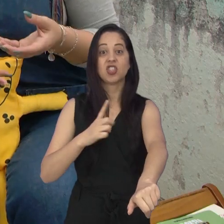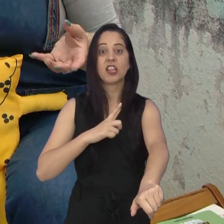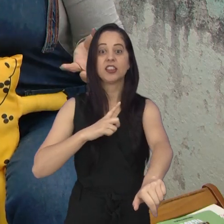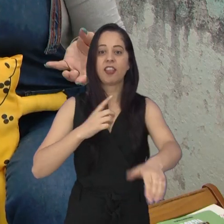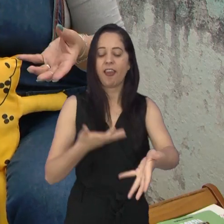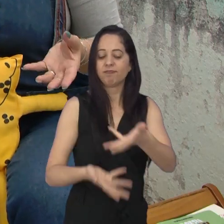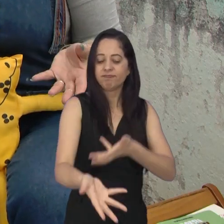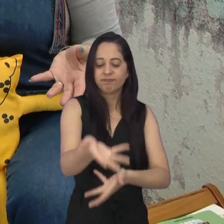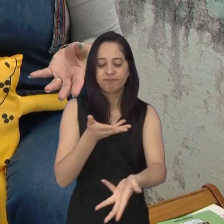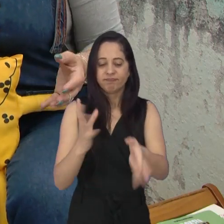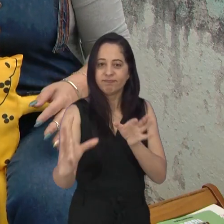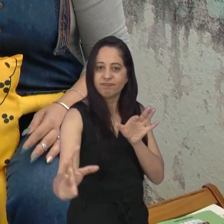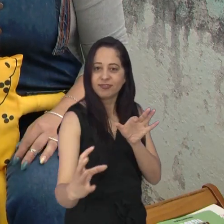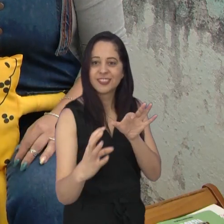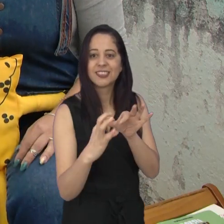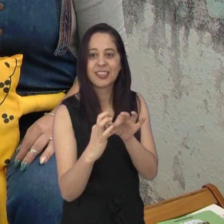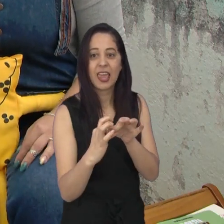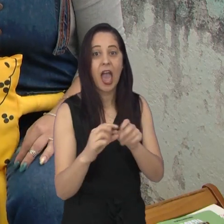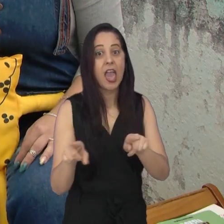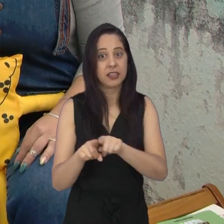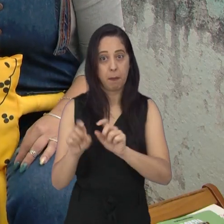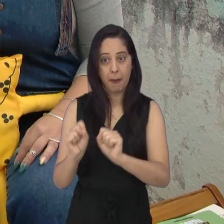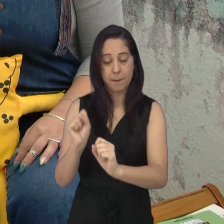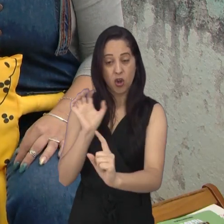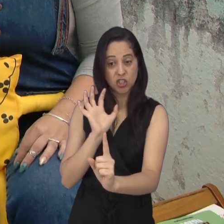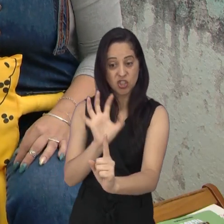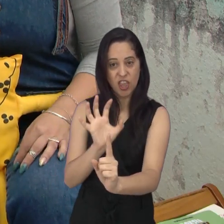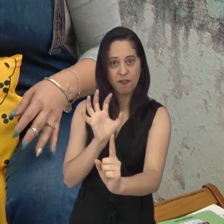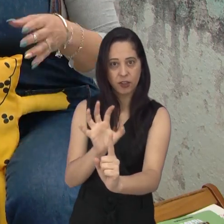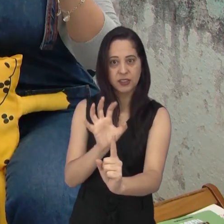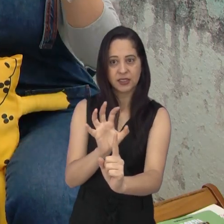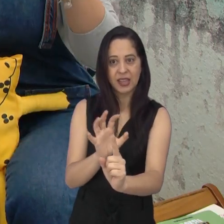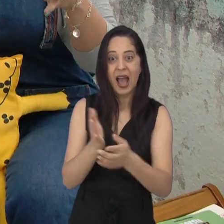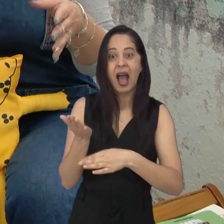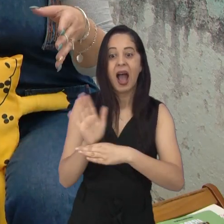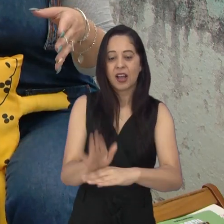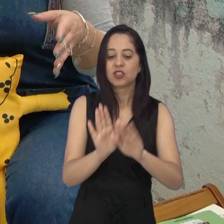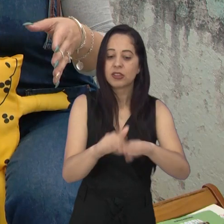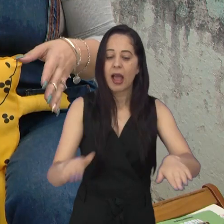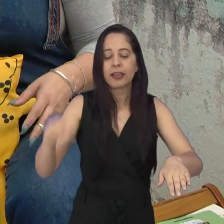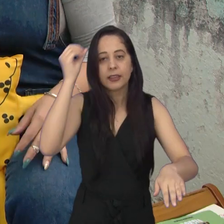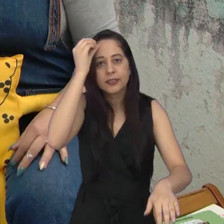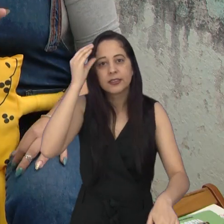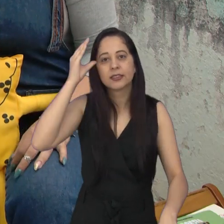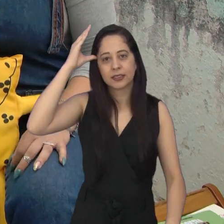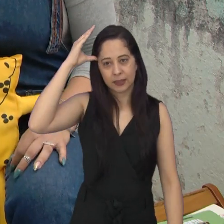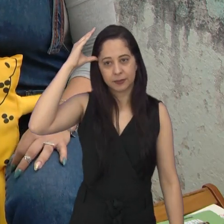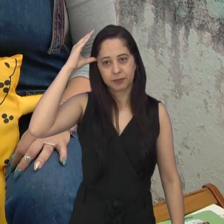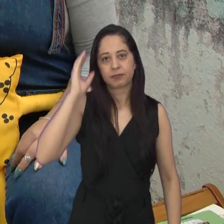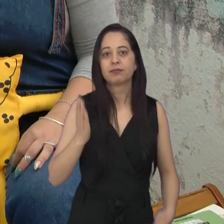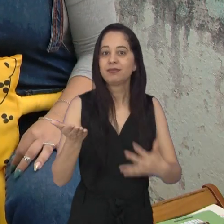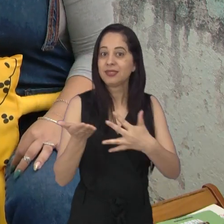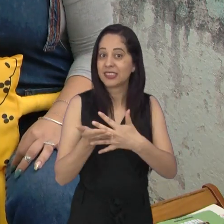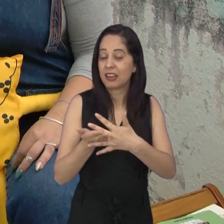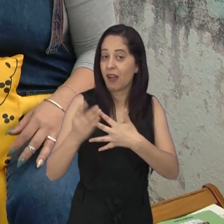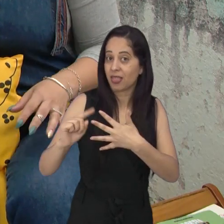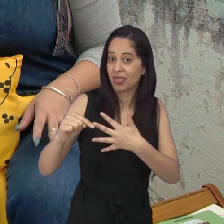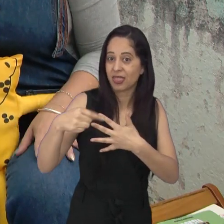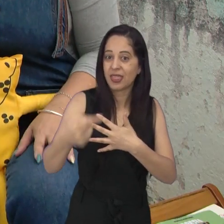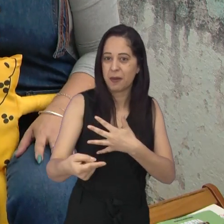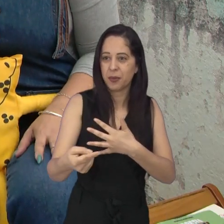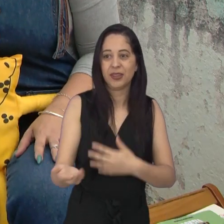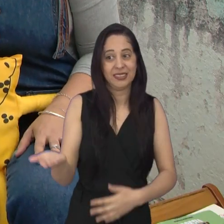uma conectividade e também pode influenciar no desenvolvimento de cada criança. Então,